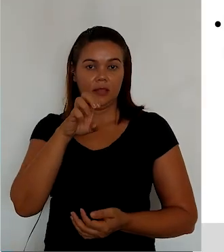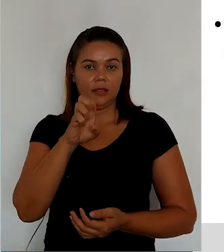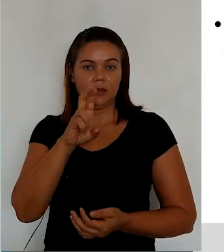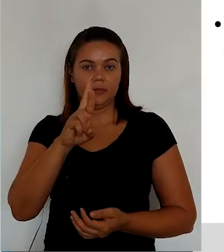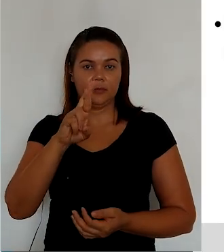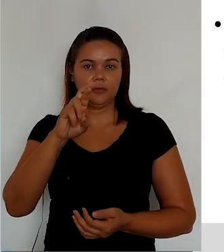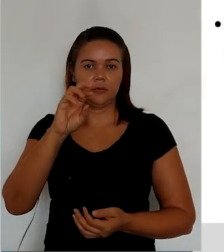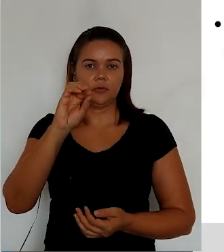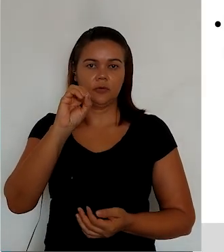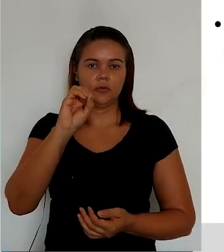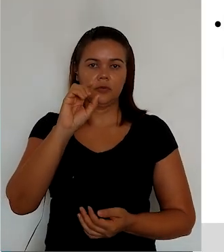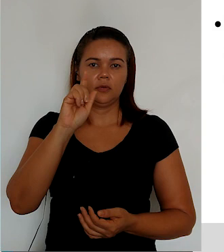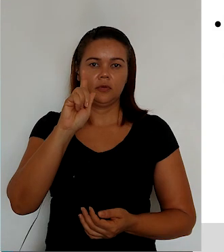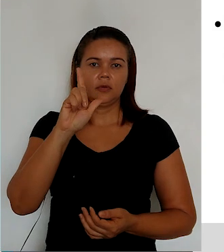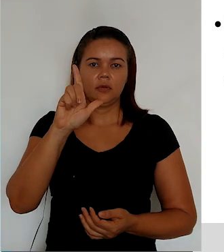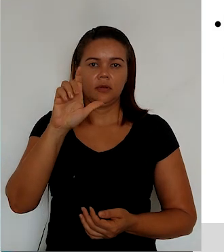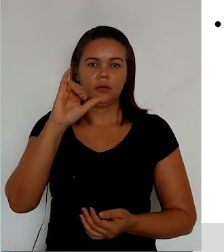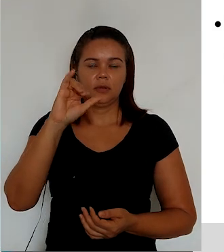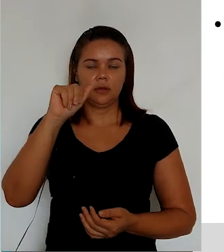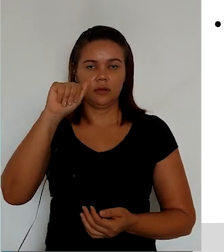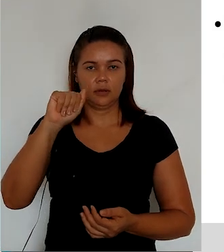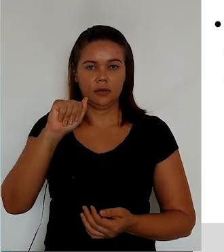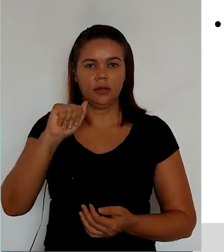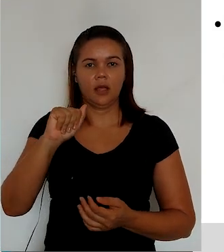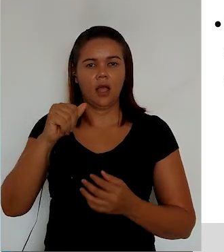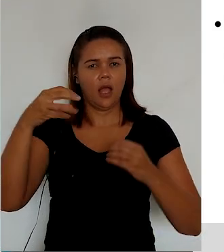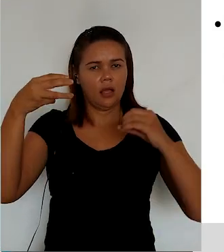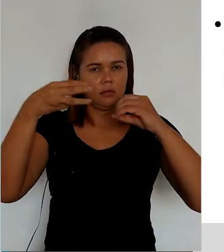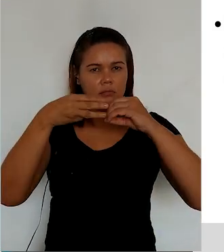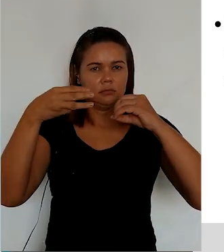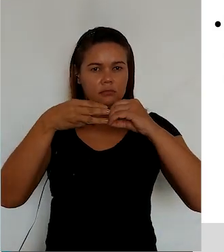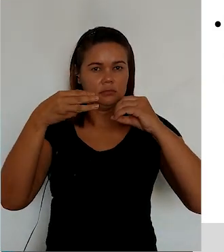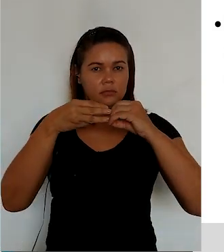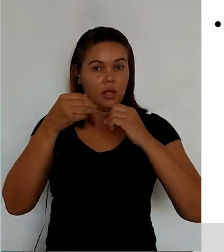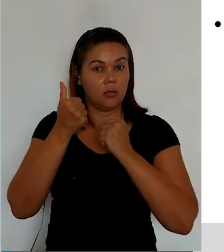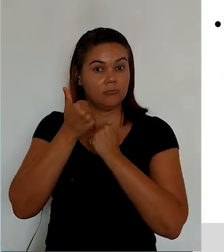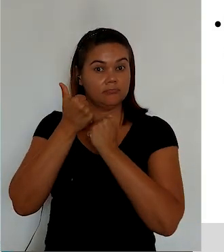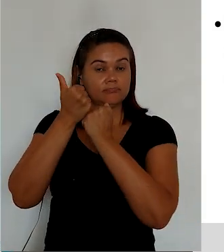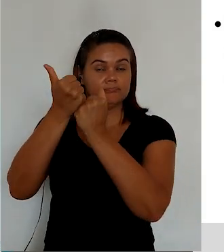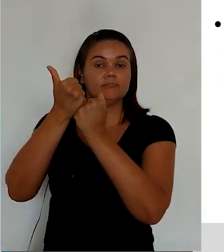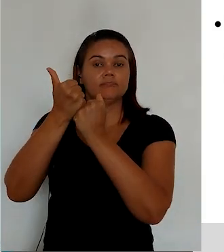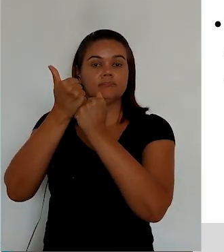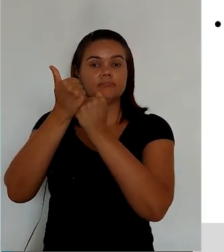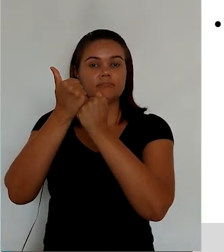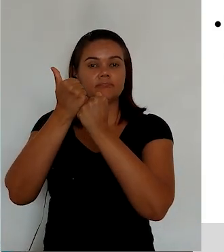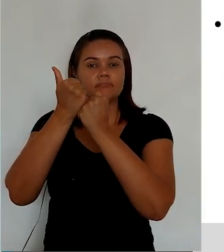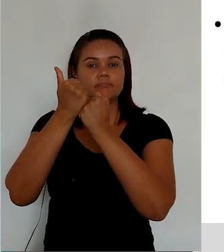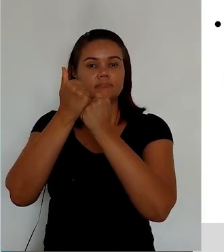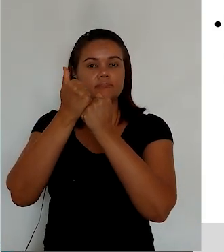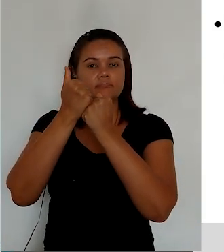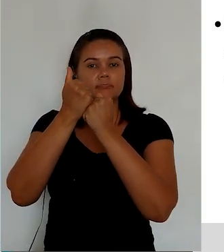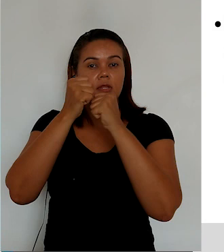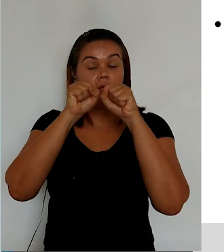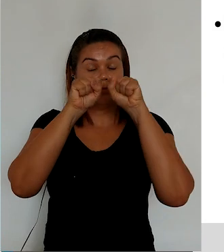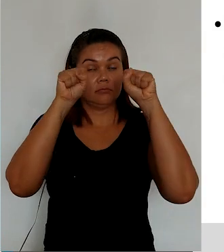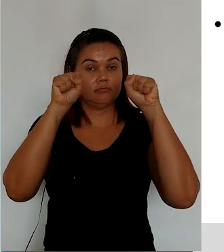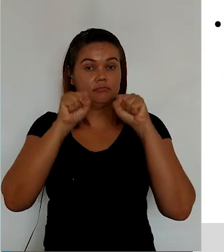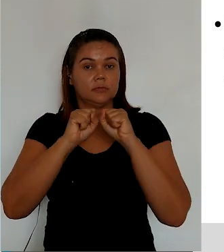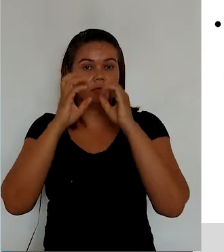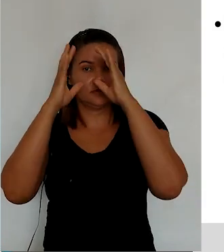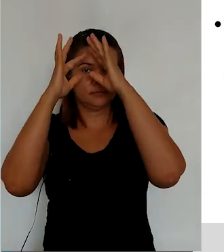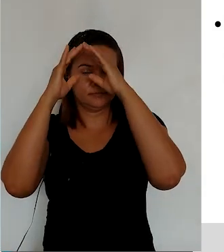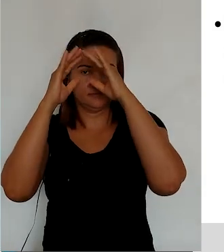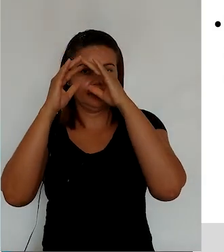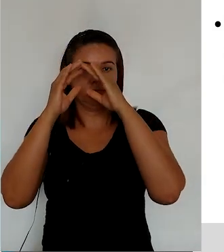A neuróglia refere-se às células suporte do sistema nervoso.